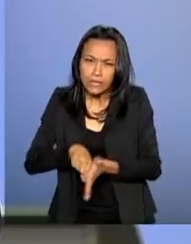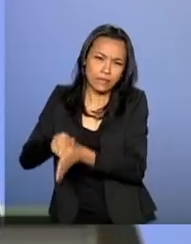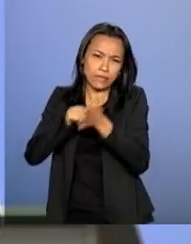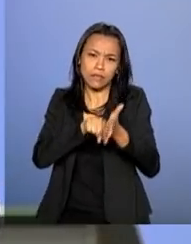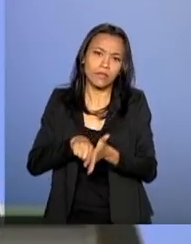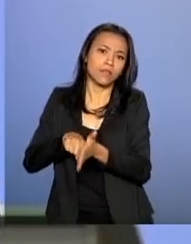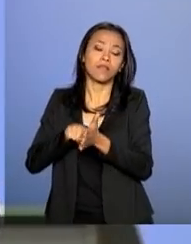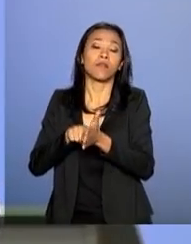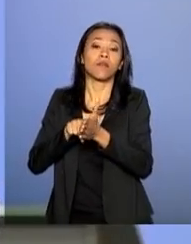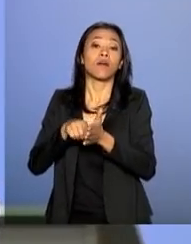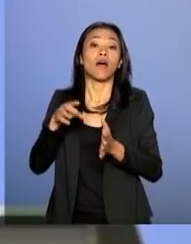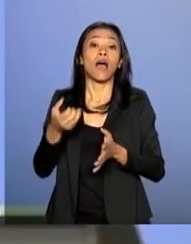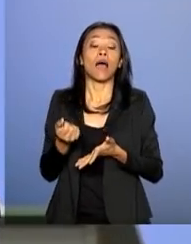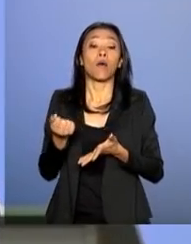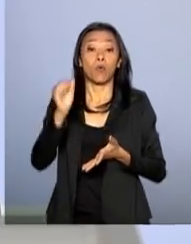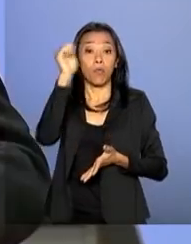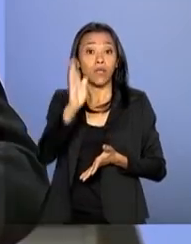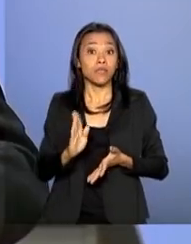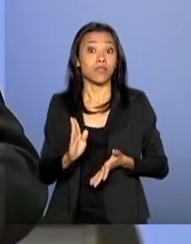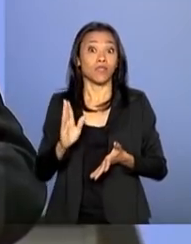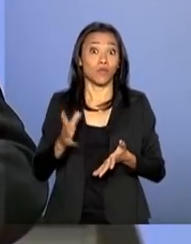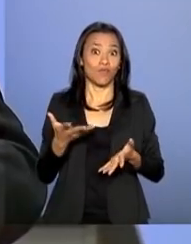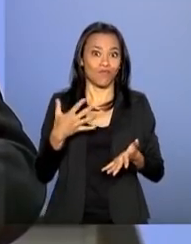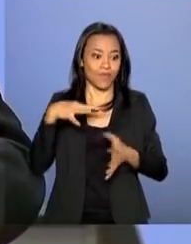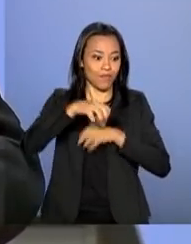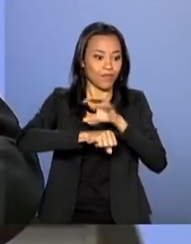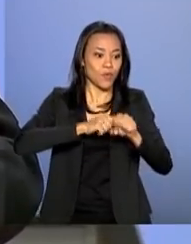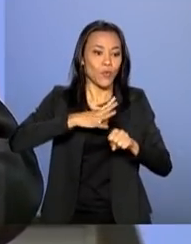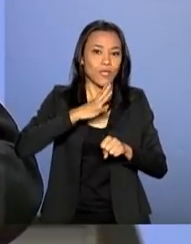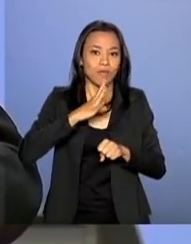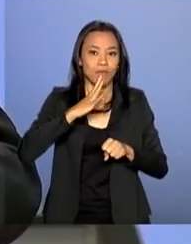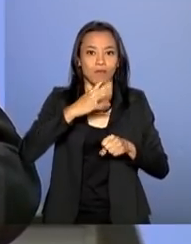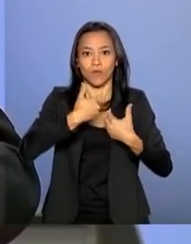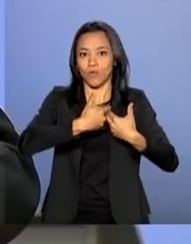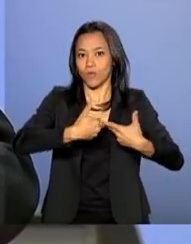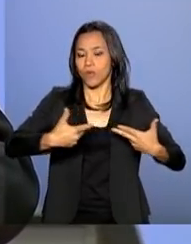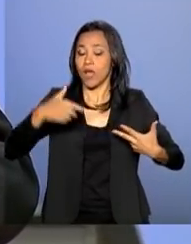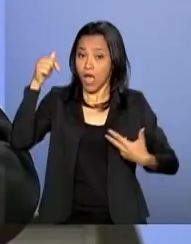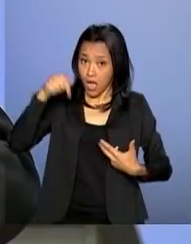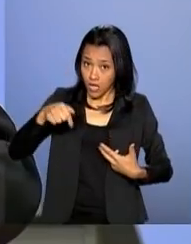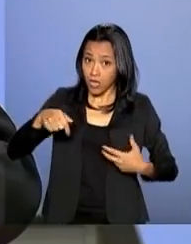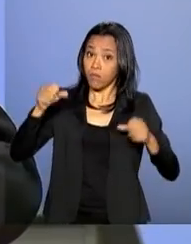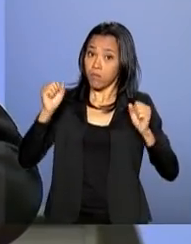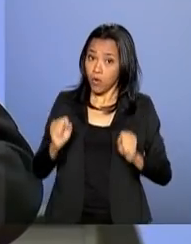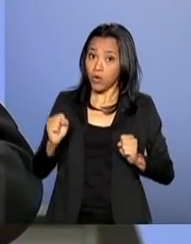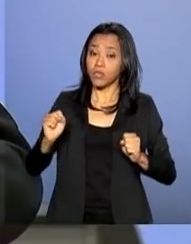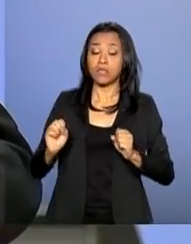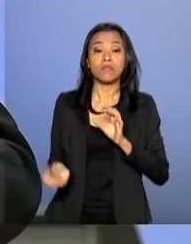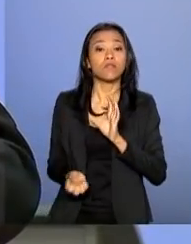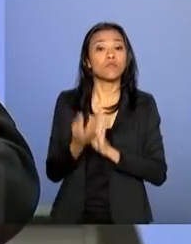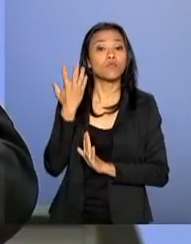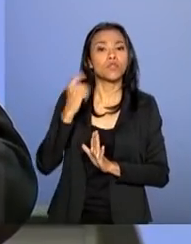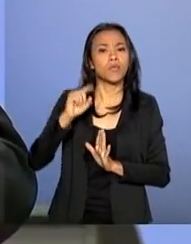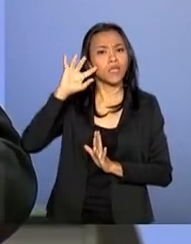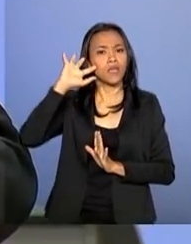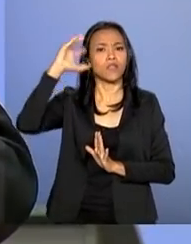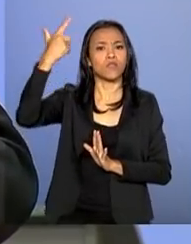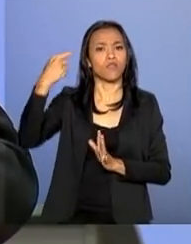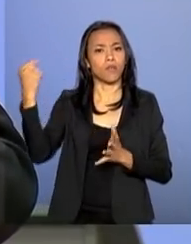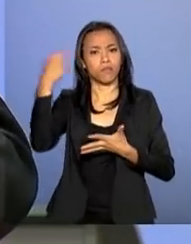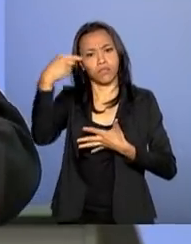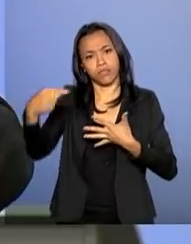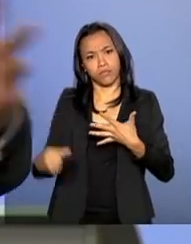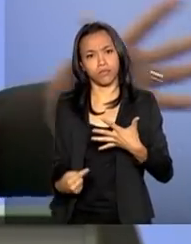fronteira do conhecimento. Porque daqui poderão sair soluções para desafios